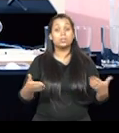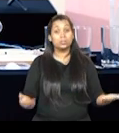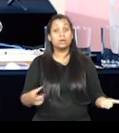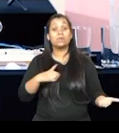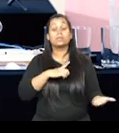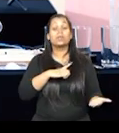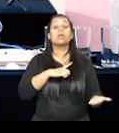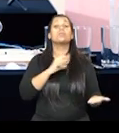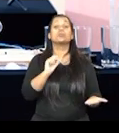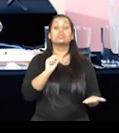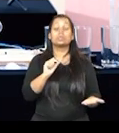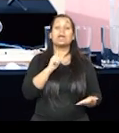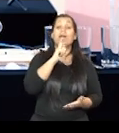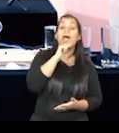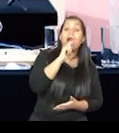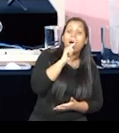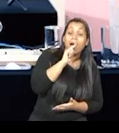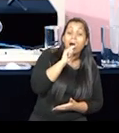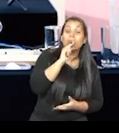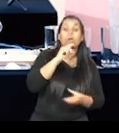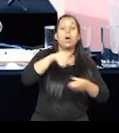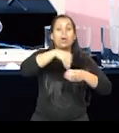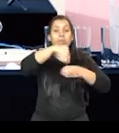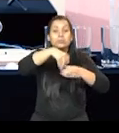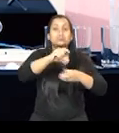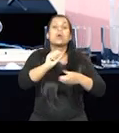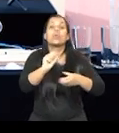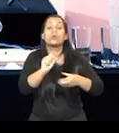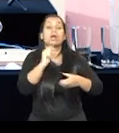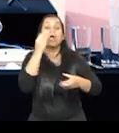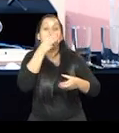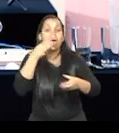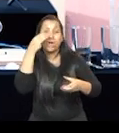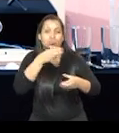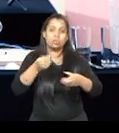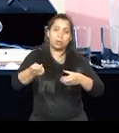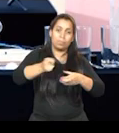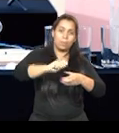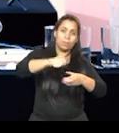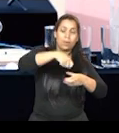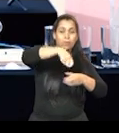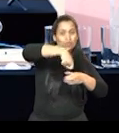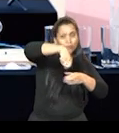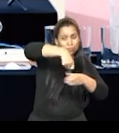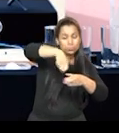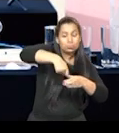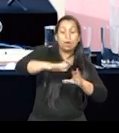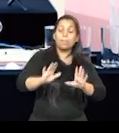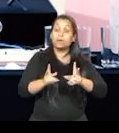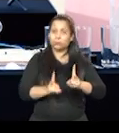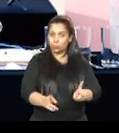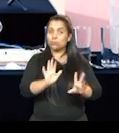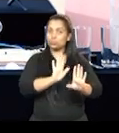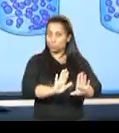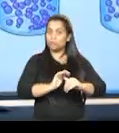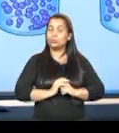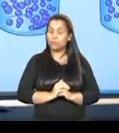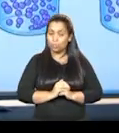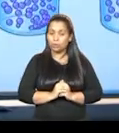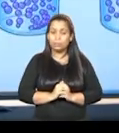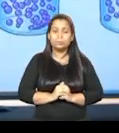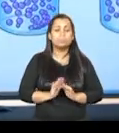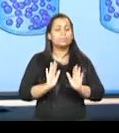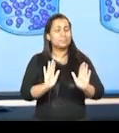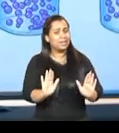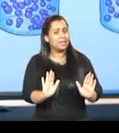uma solução de água com açúcar, porque esse açúcar foi misturado, só que ele continua ali. Só